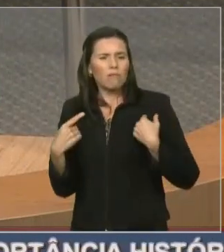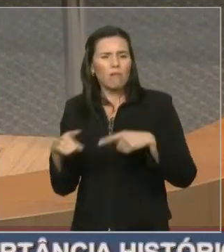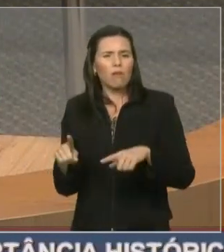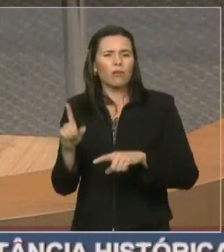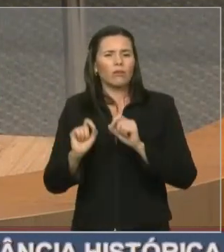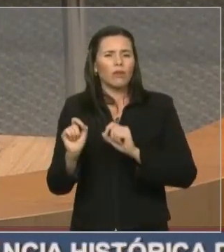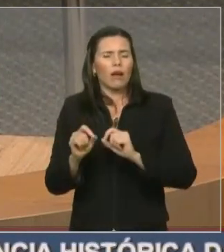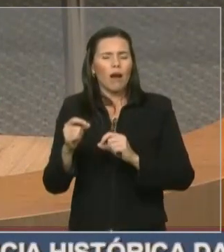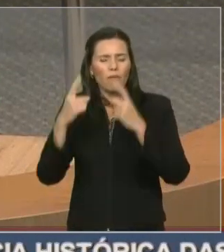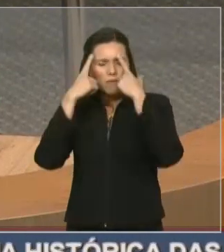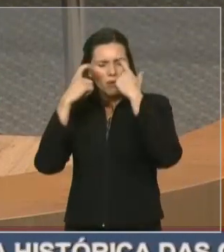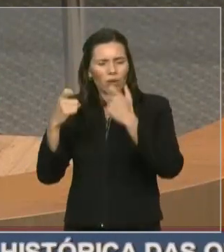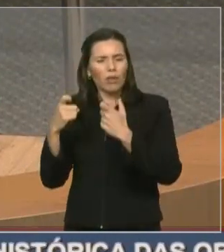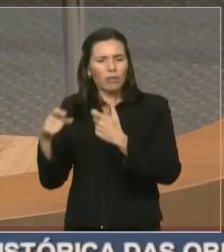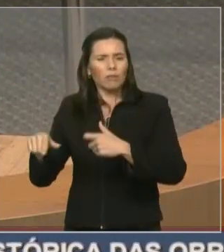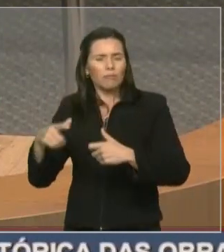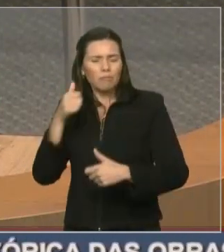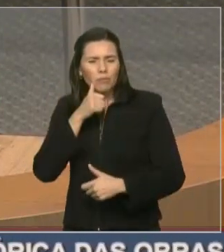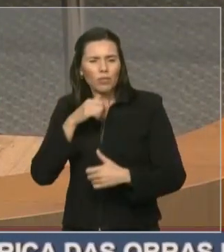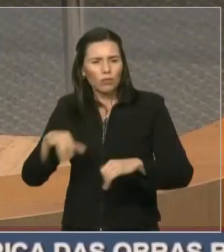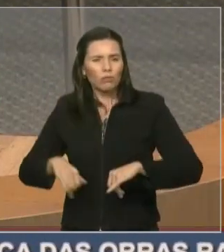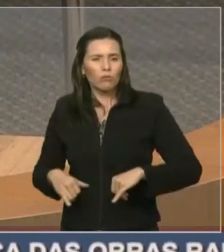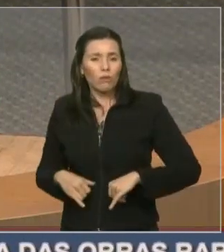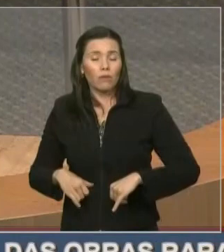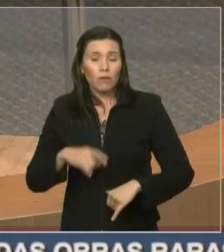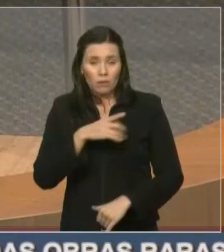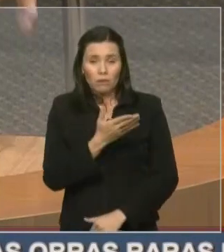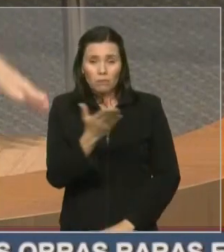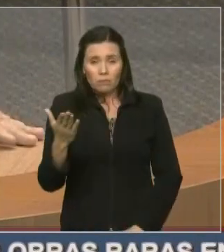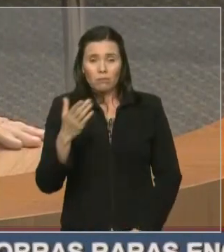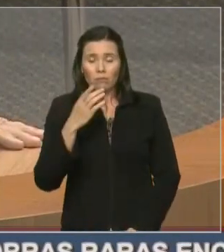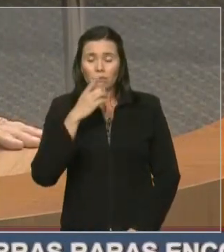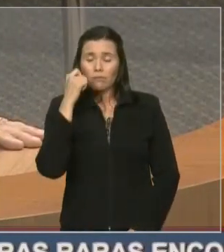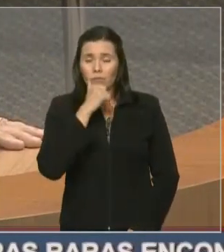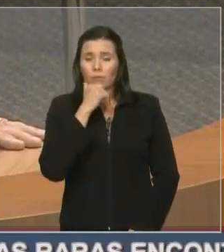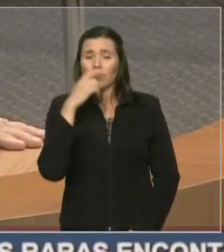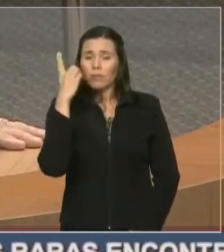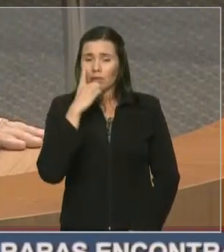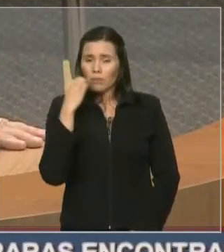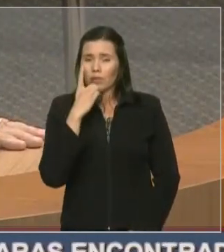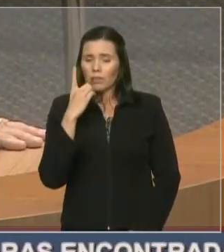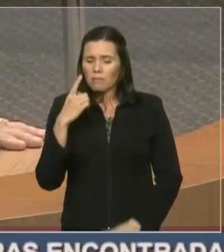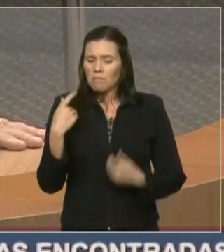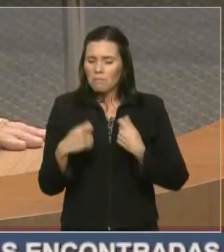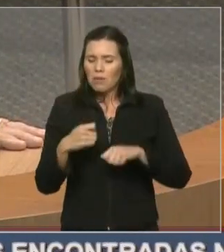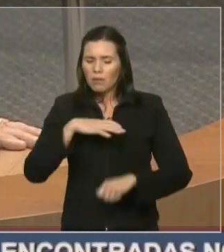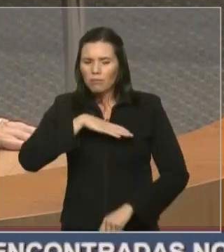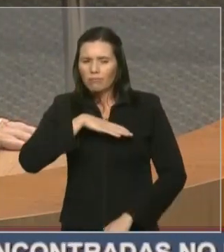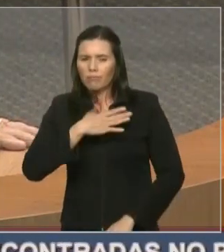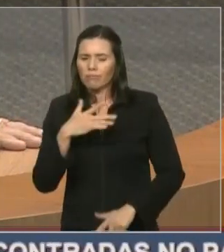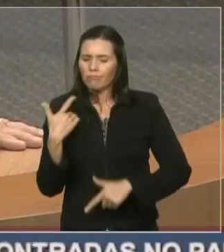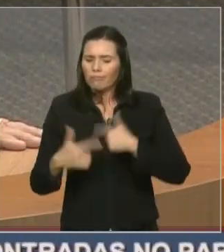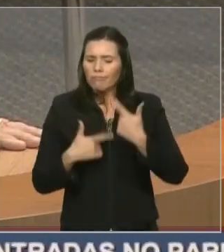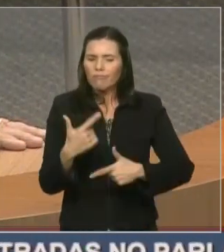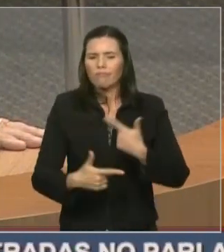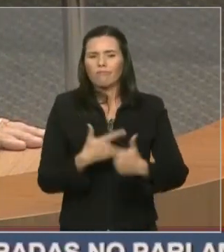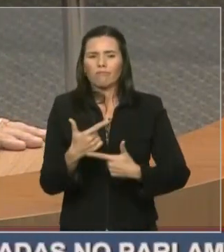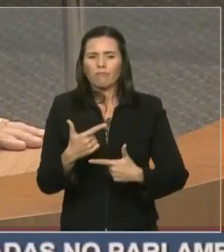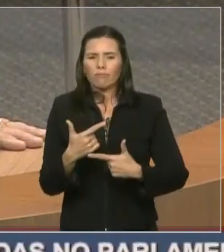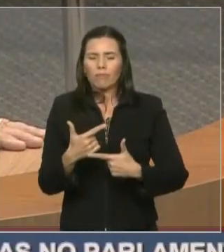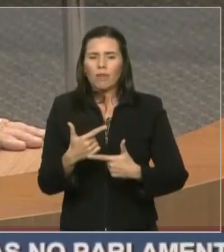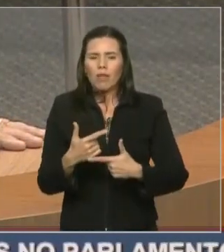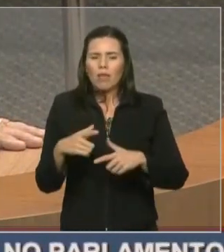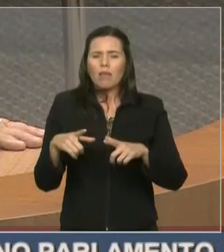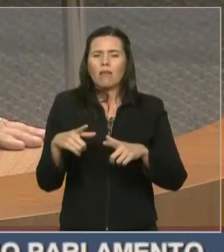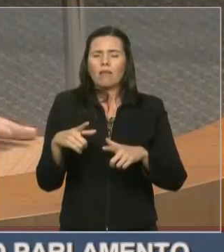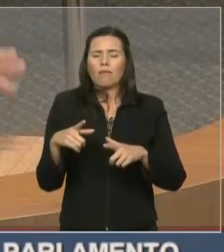que acelerar, aumentar a luta em defesa da mulher maranhense